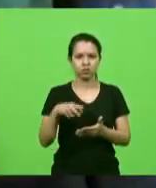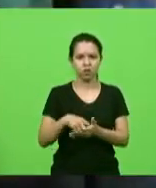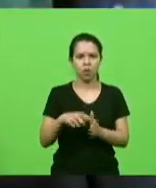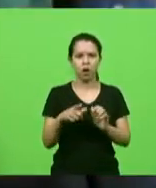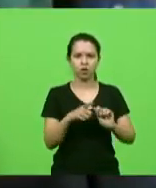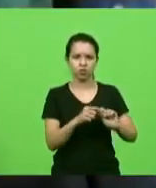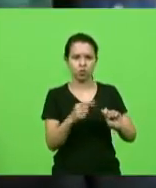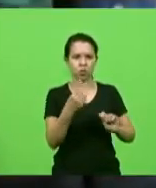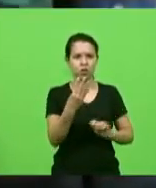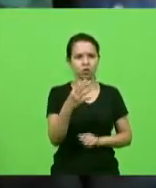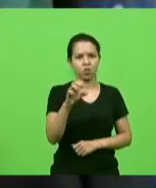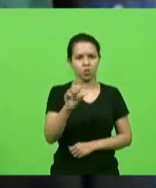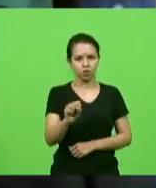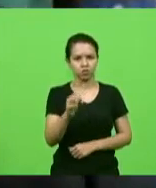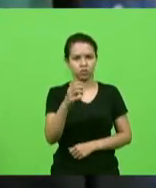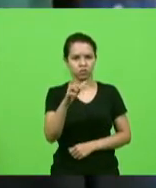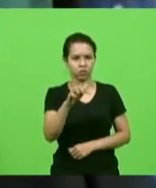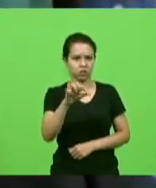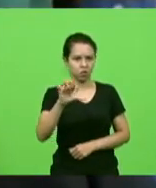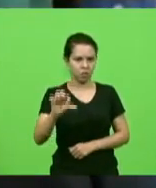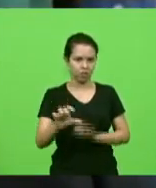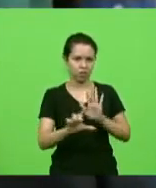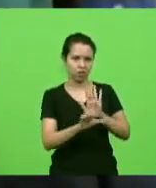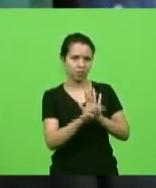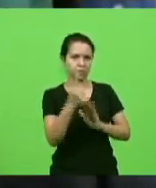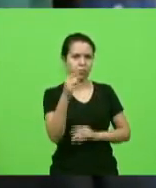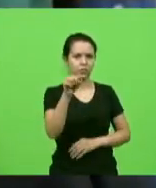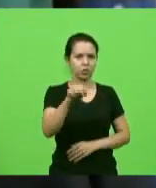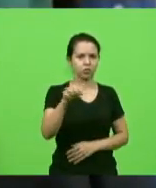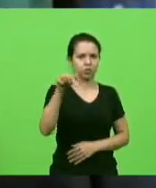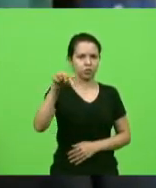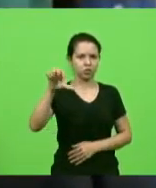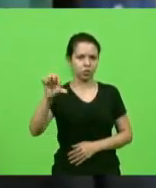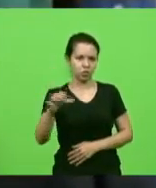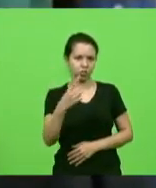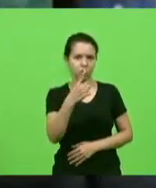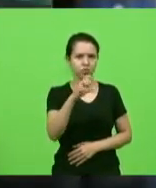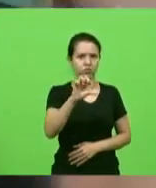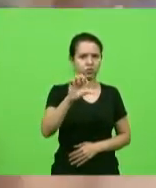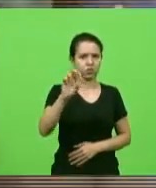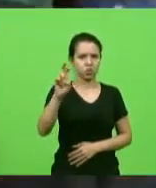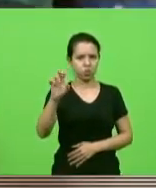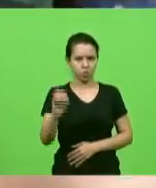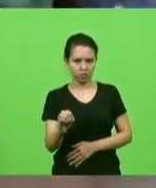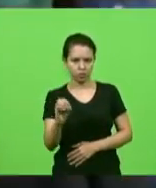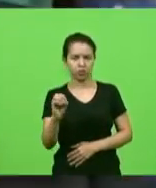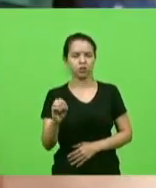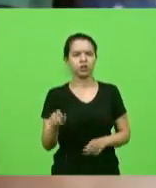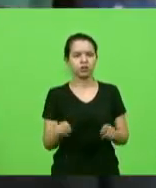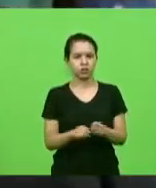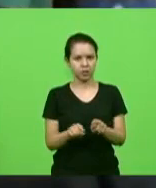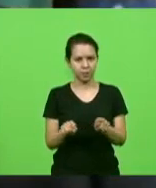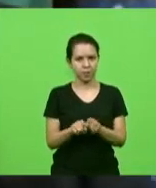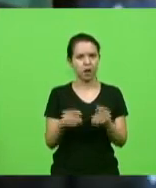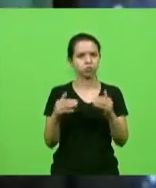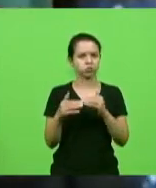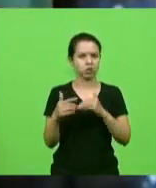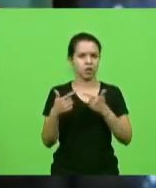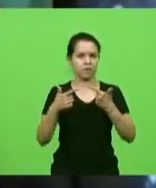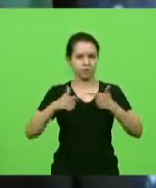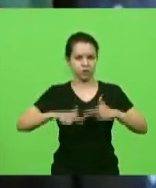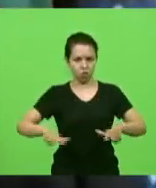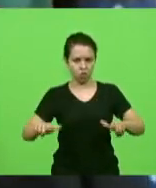48 79 da lei de números 1079/1950 com esses equivalente a absolvição